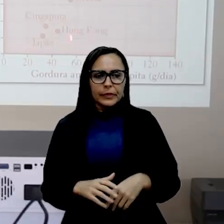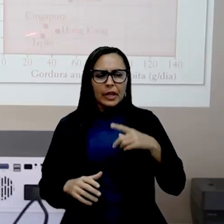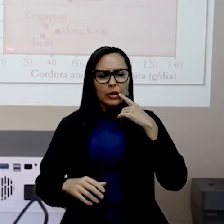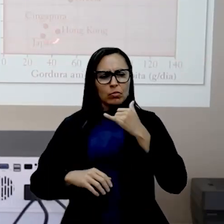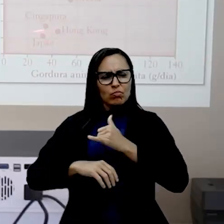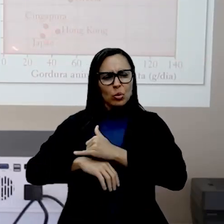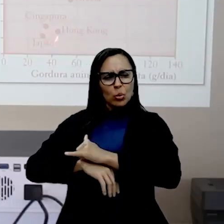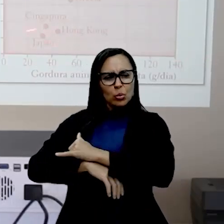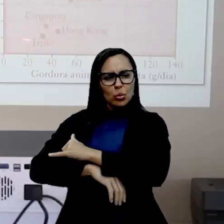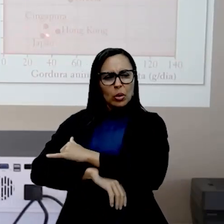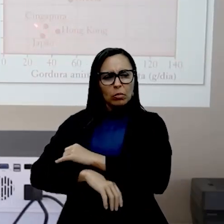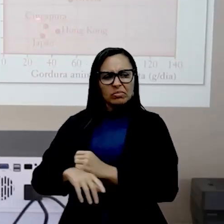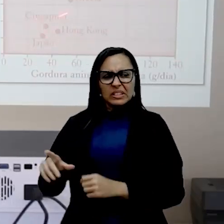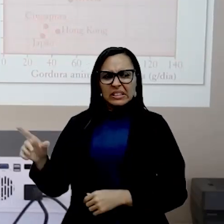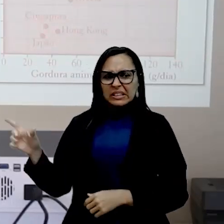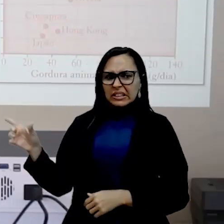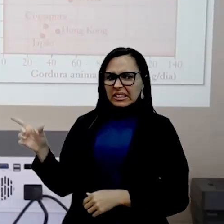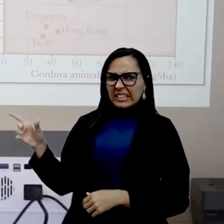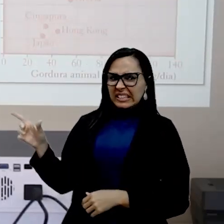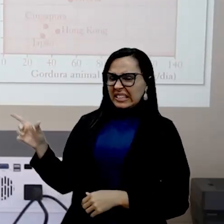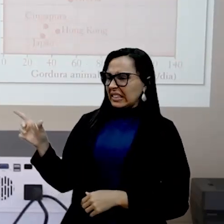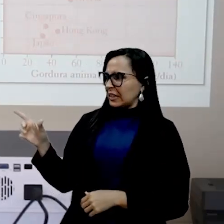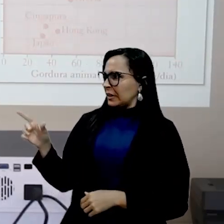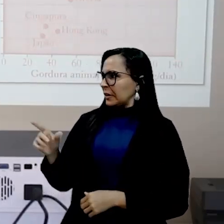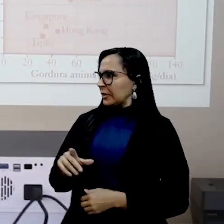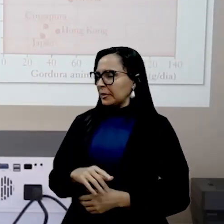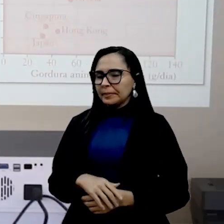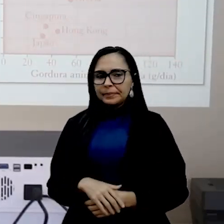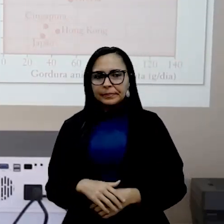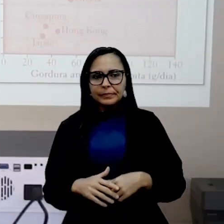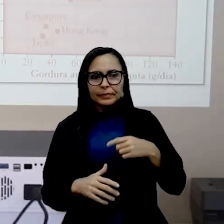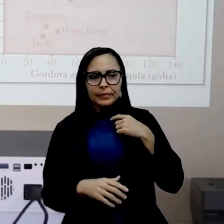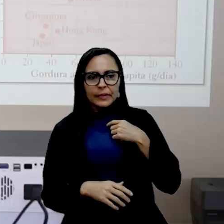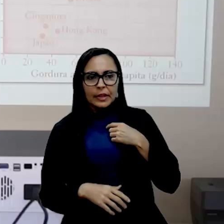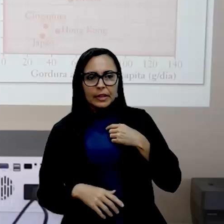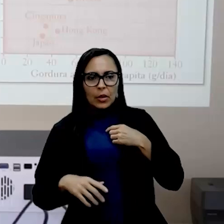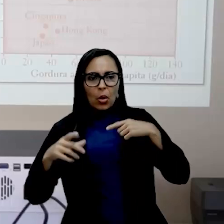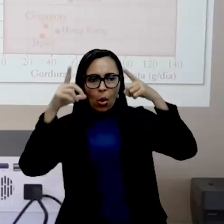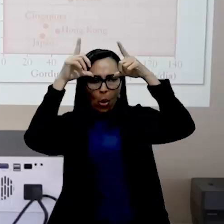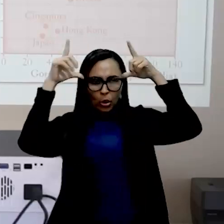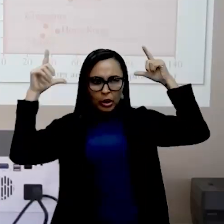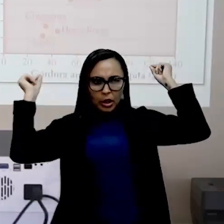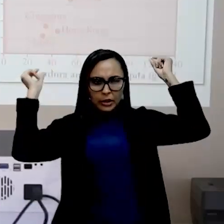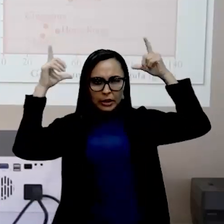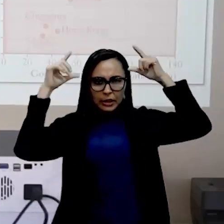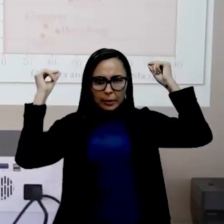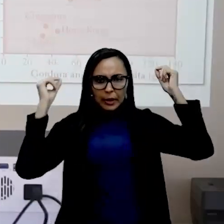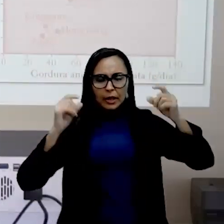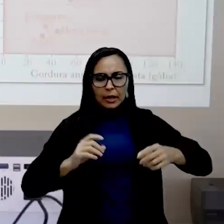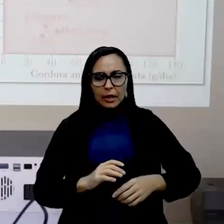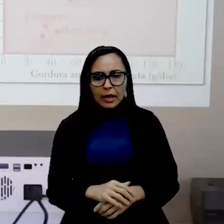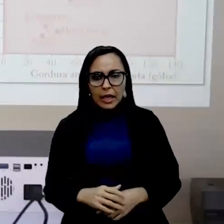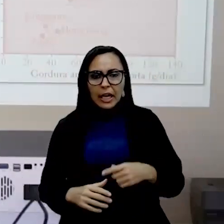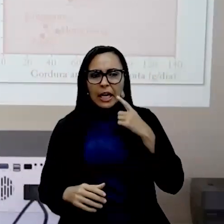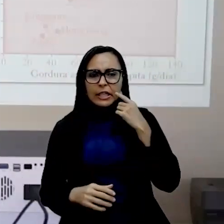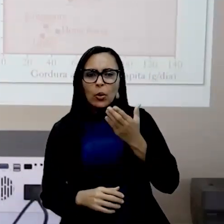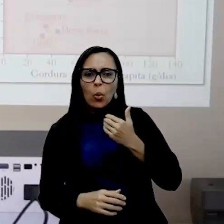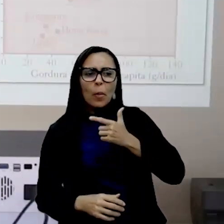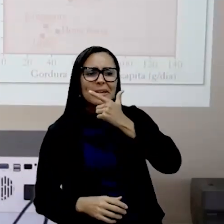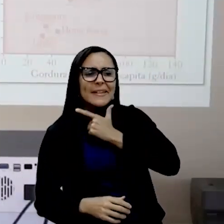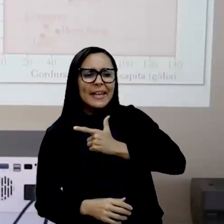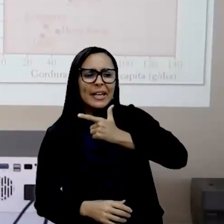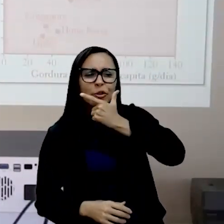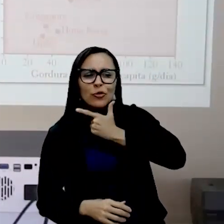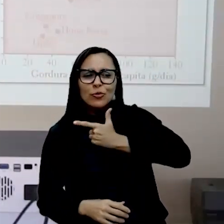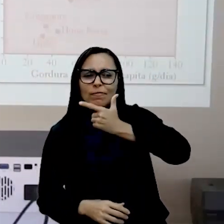aqui, ó? O Japão lá embaixo, tá vendo? E aí vai aqui, ó, Holanda, Dinamarca. Esse pessoal aqui come muita manteiga, muito queijo, né? Então,